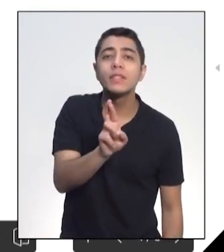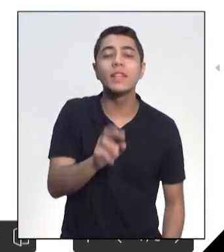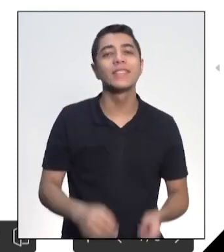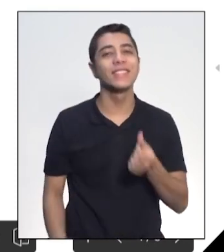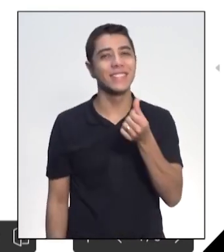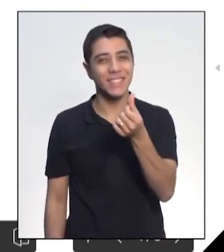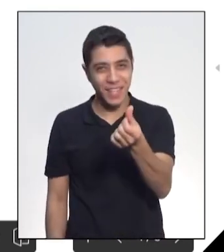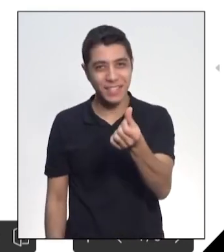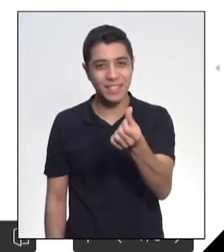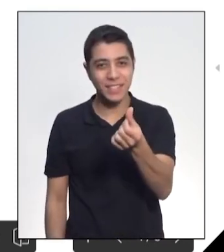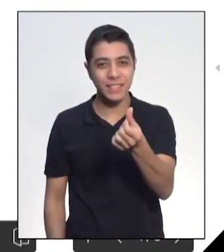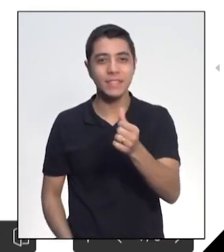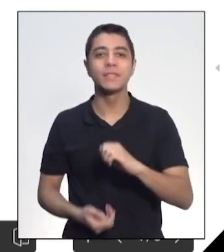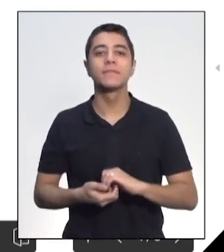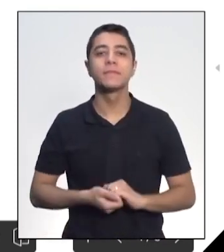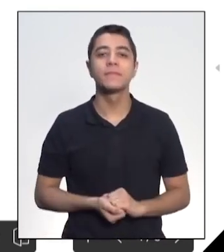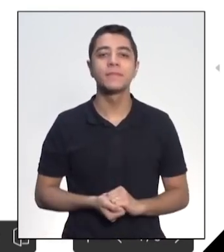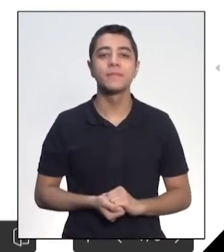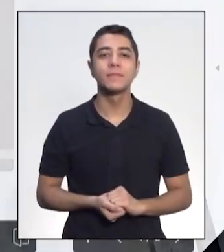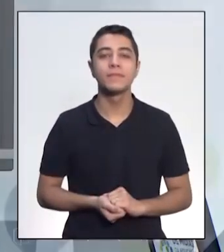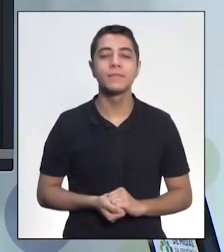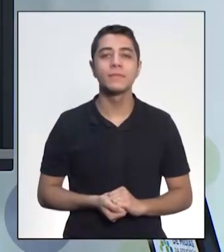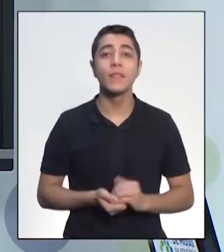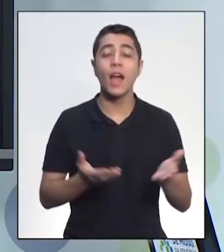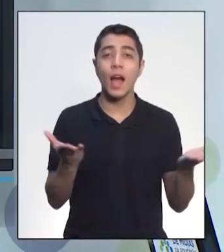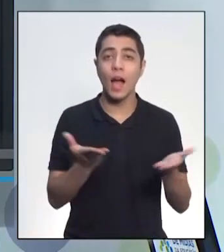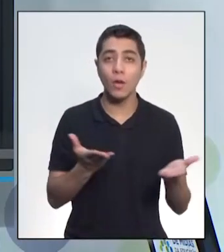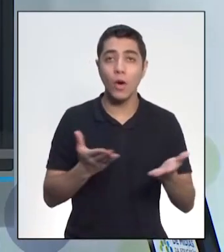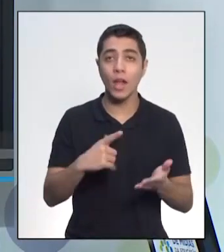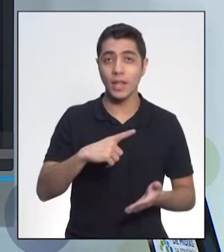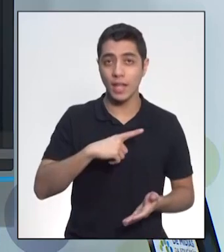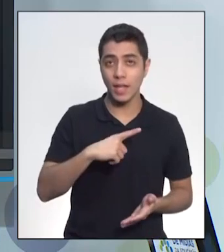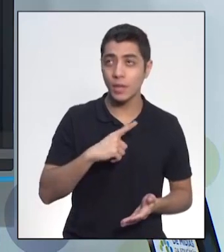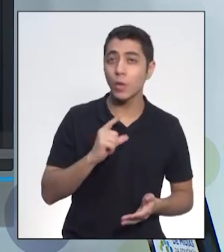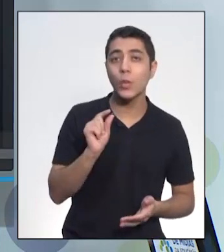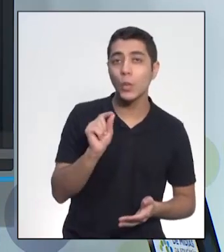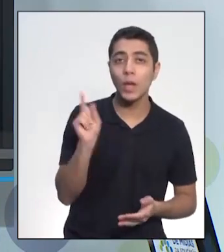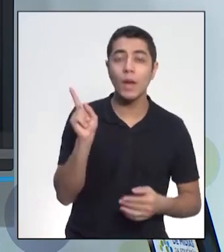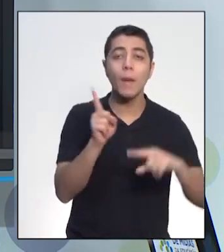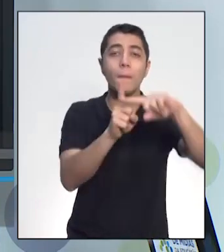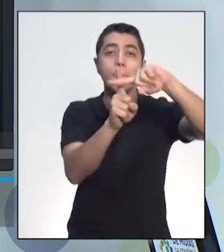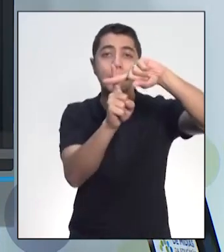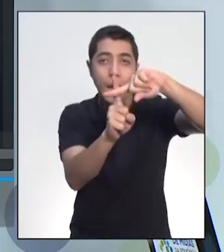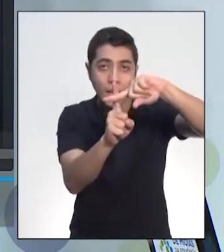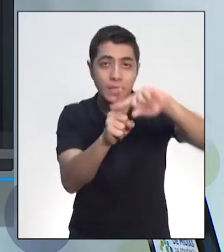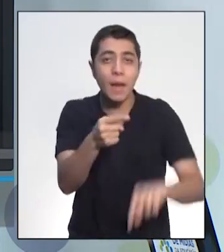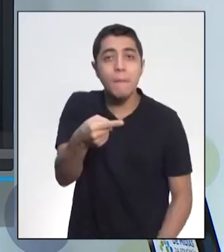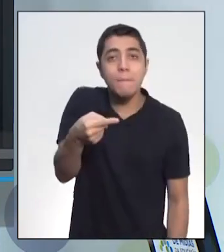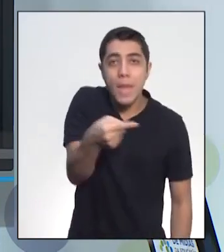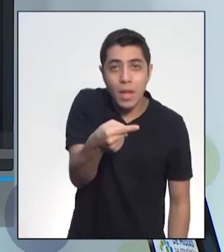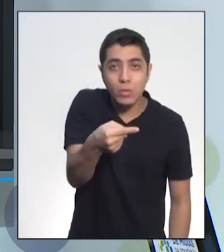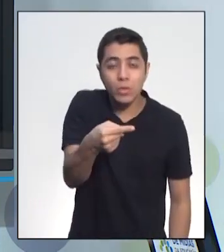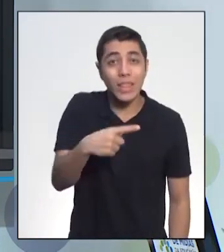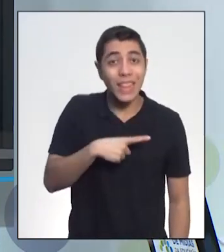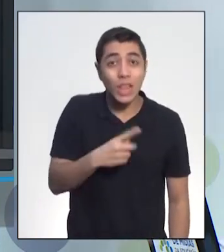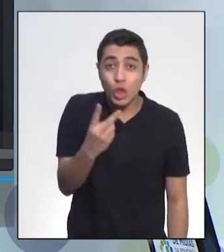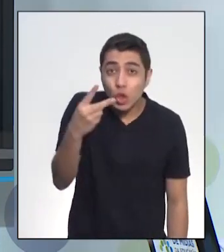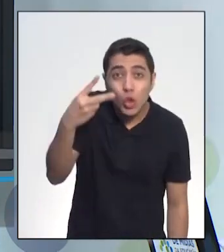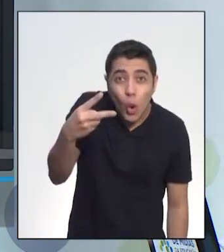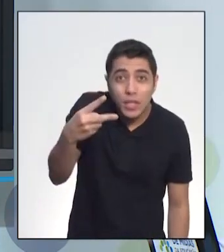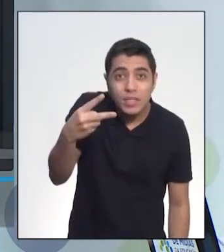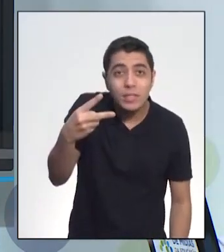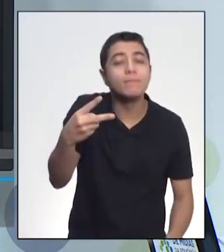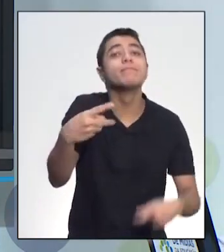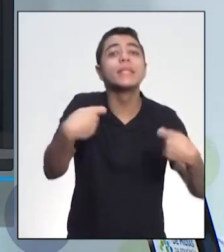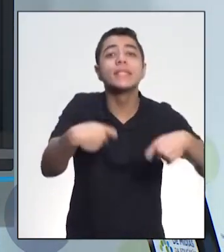1, 2. Chegou no momento que eu tenho dois sinais para fazer a conta. Não consigo. Então, vou separar em duas contas. Uma conta